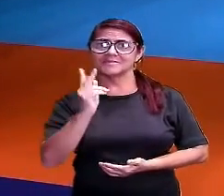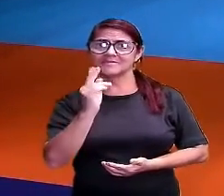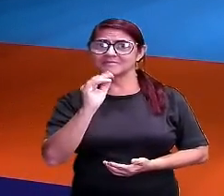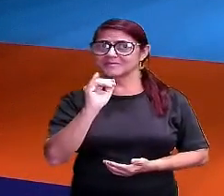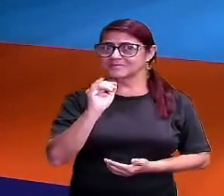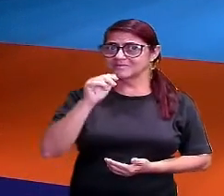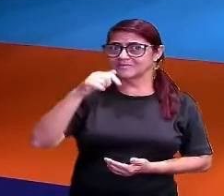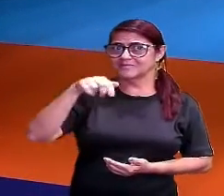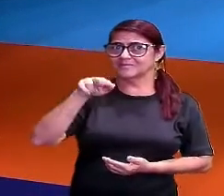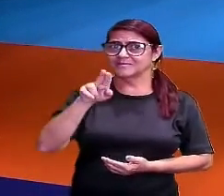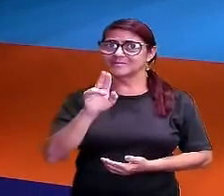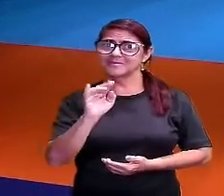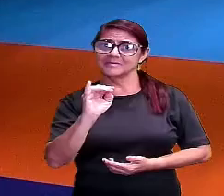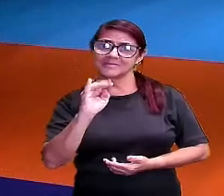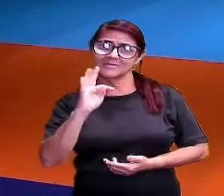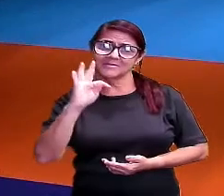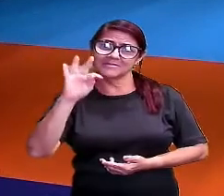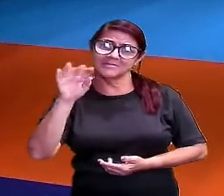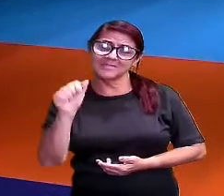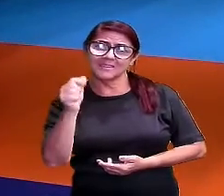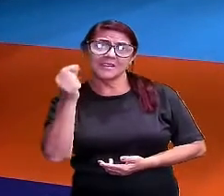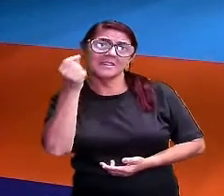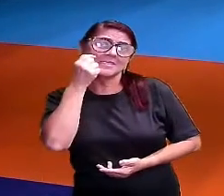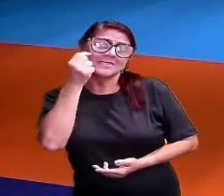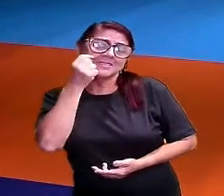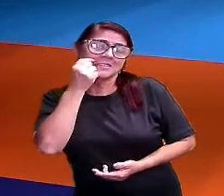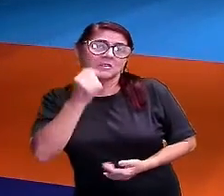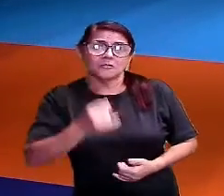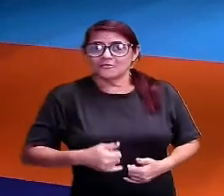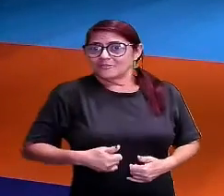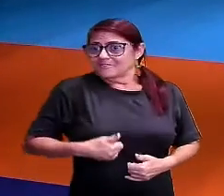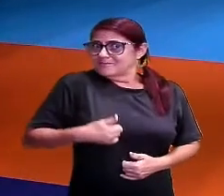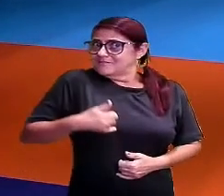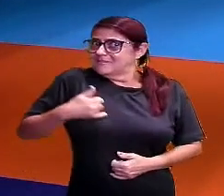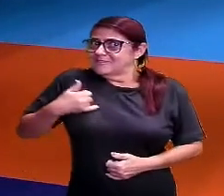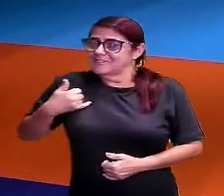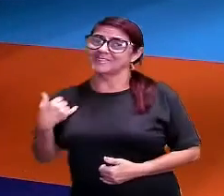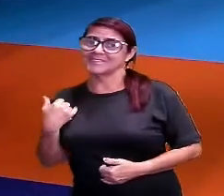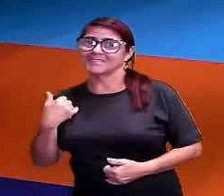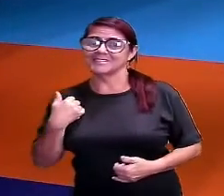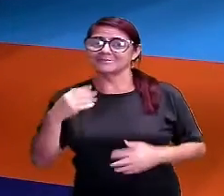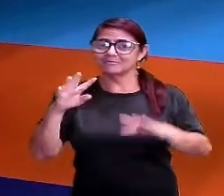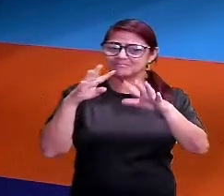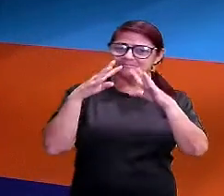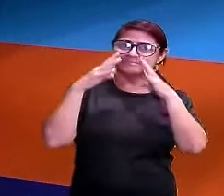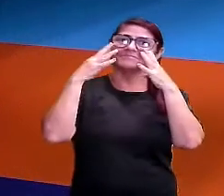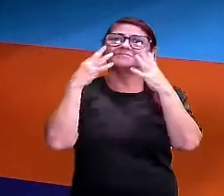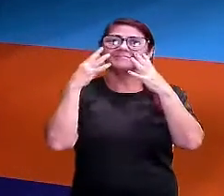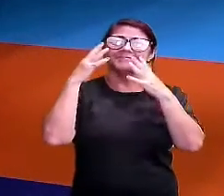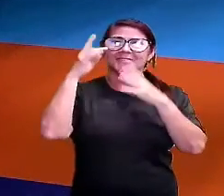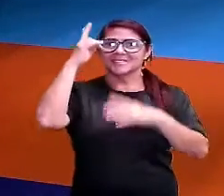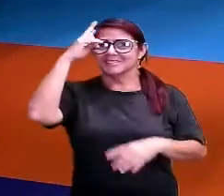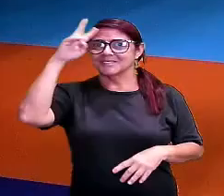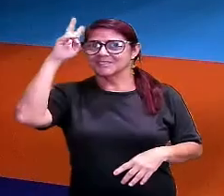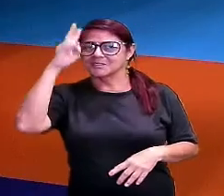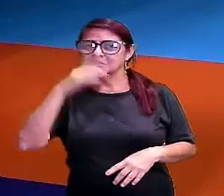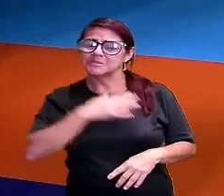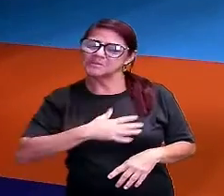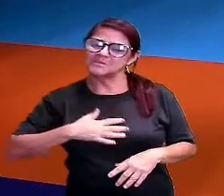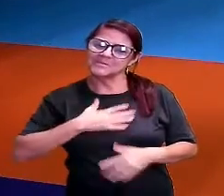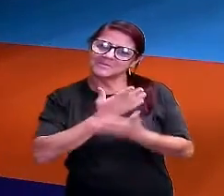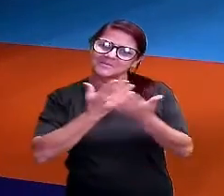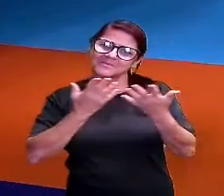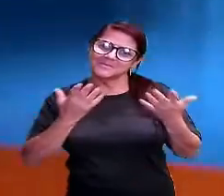Chiquita, a ratinha vaidosa. Então, vamos aí ouvir a história com bastante atenção, tá? Espero que vocês